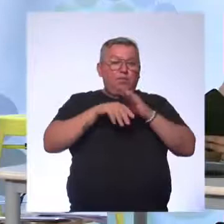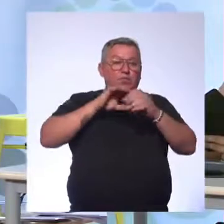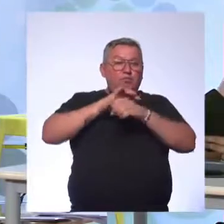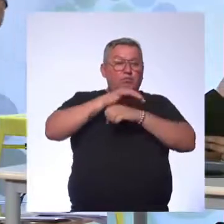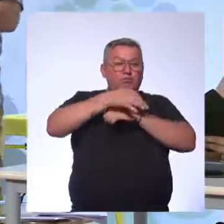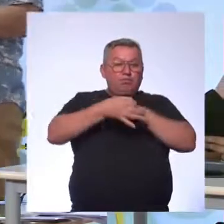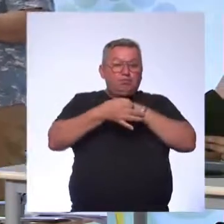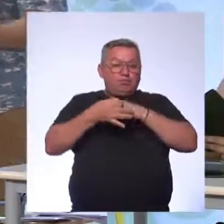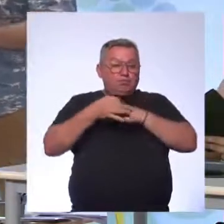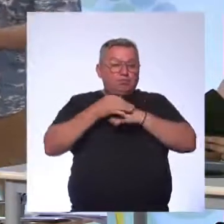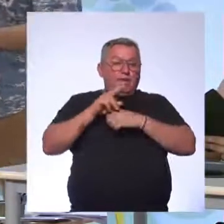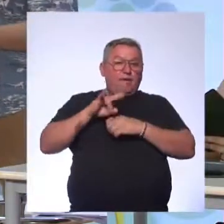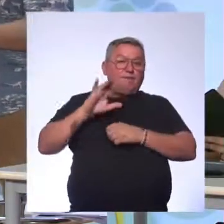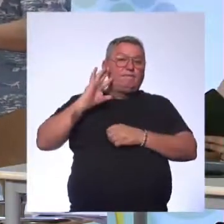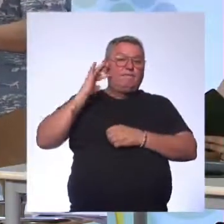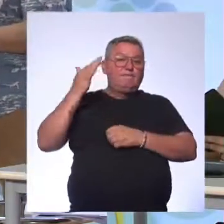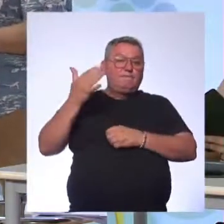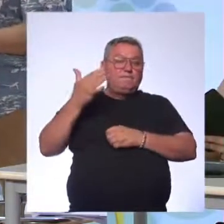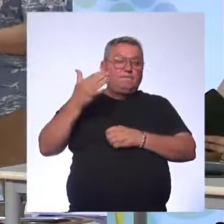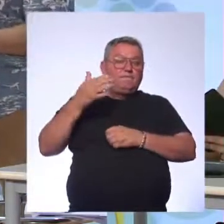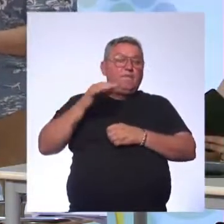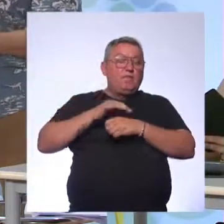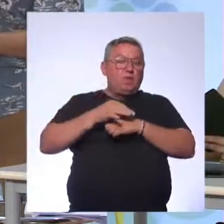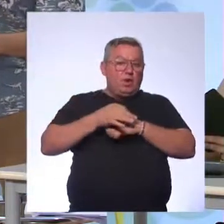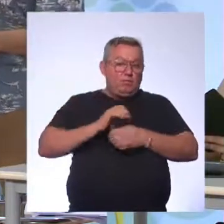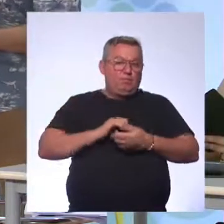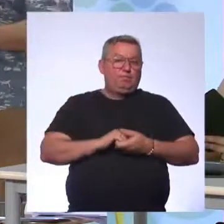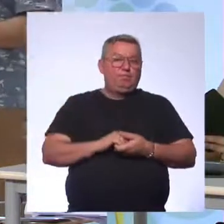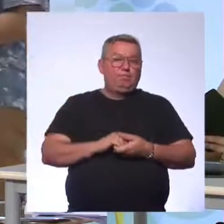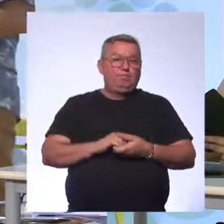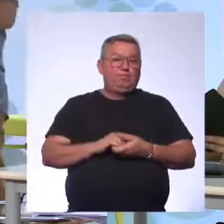que vão ocorrer aí entre as moléculas